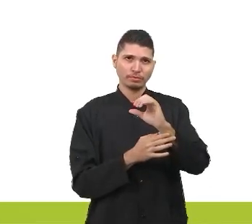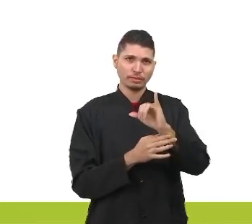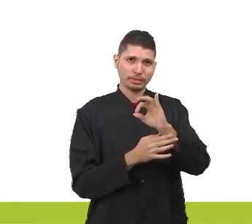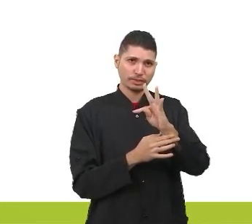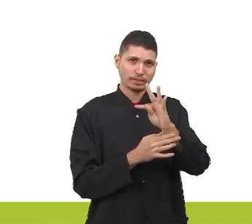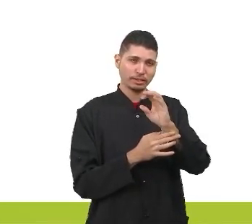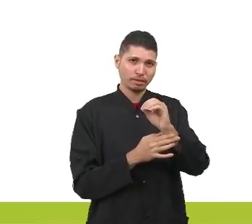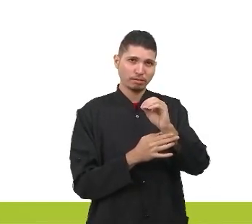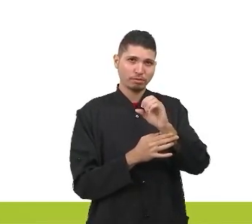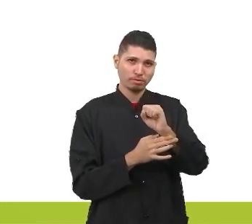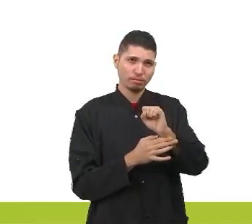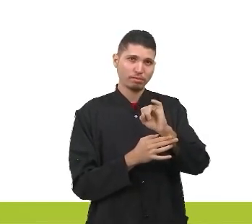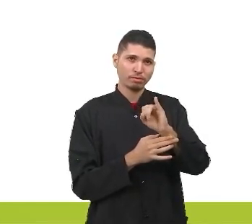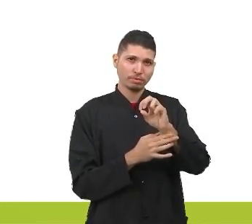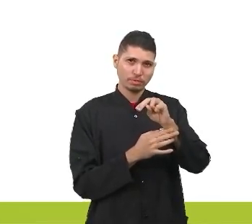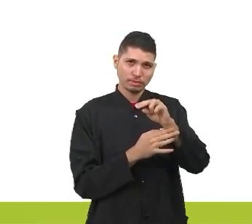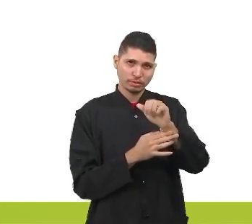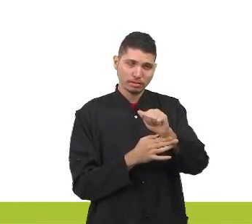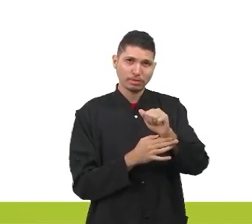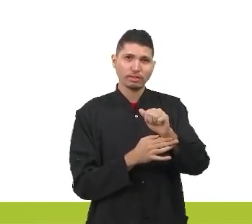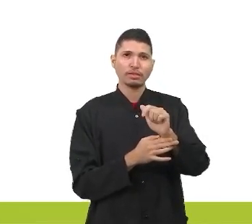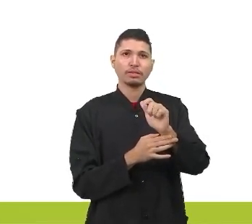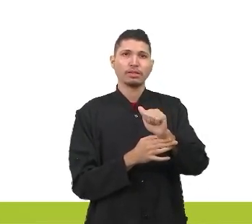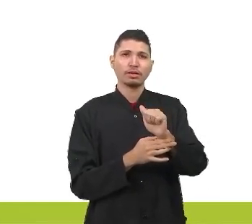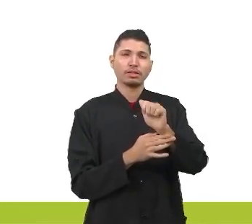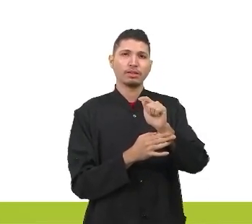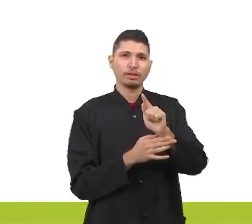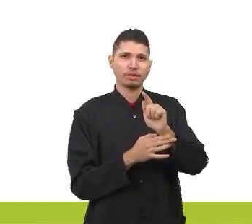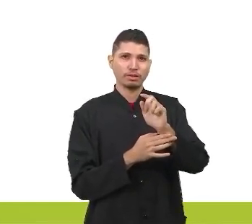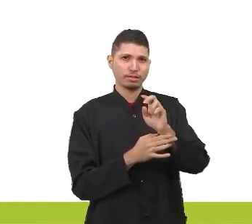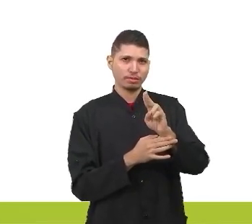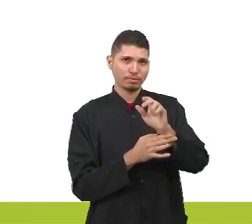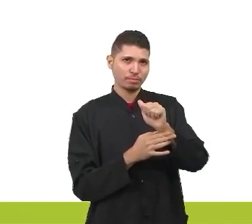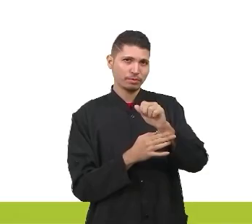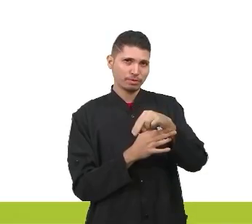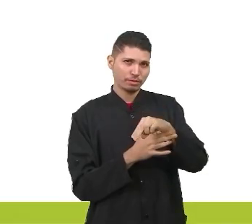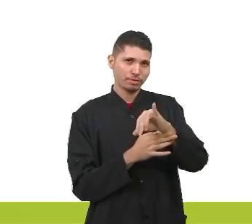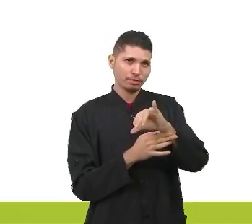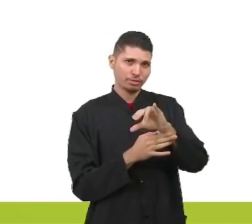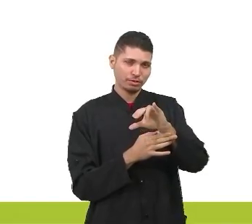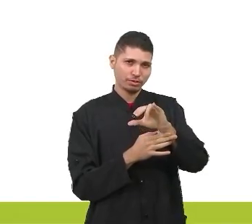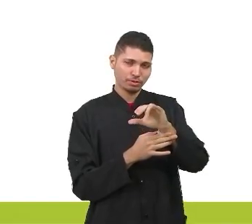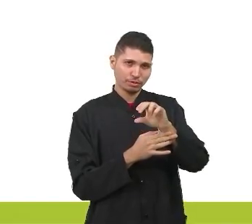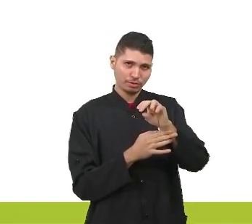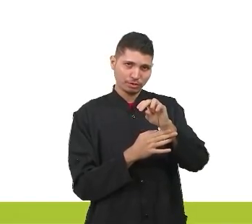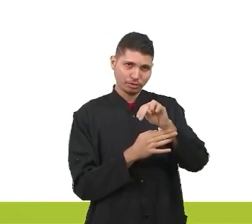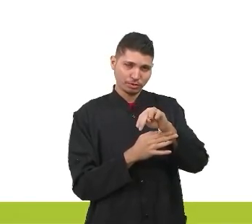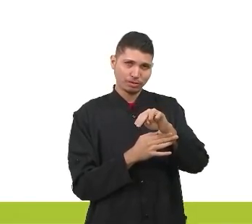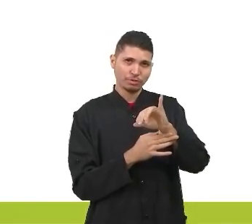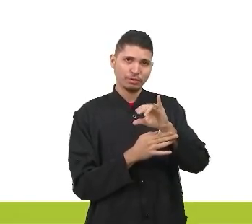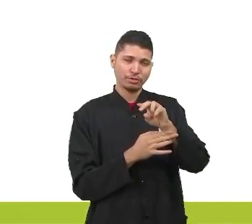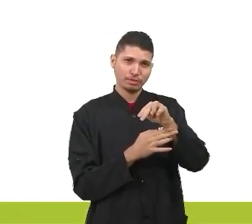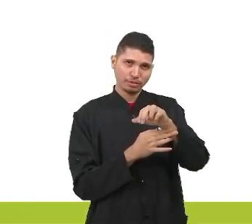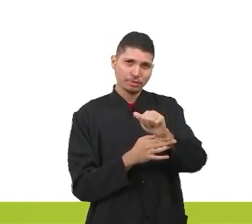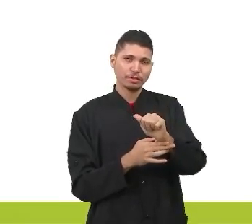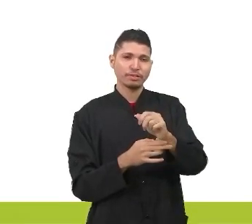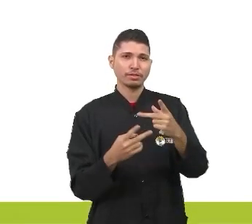e adenina são comuns ao DNA e ao RNA. A uracila só